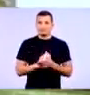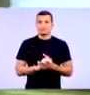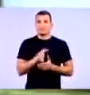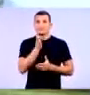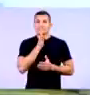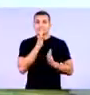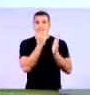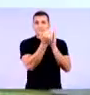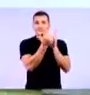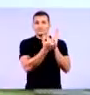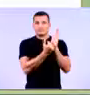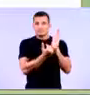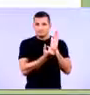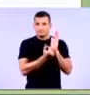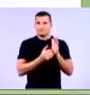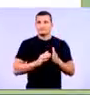dia.